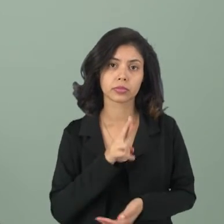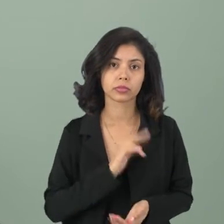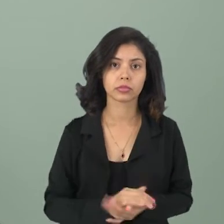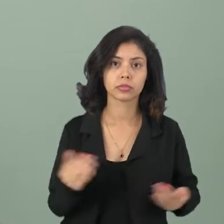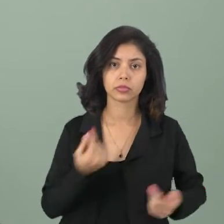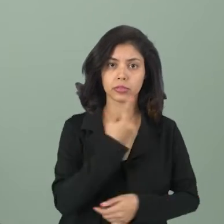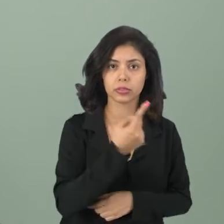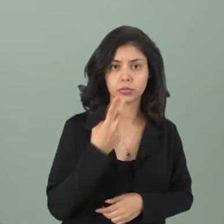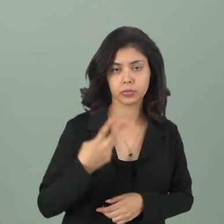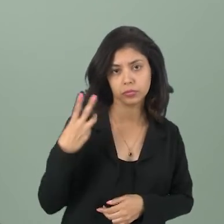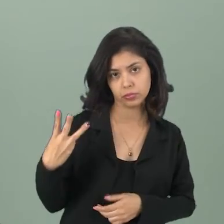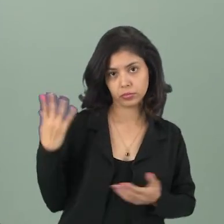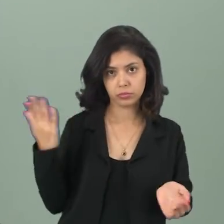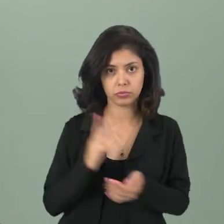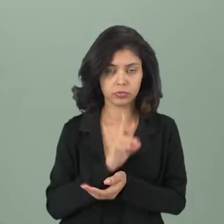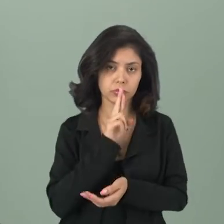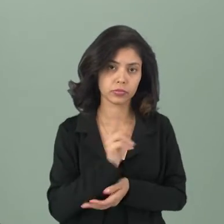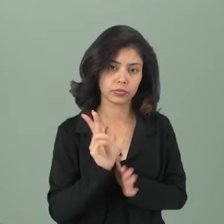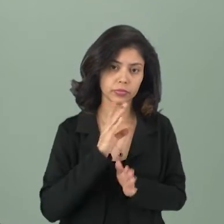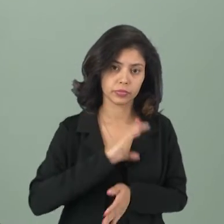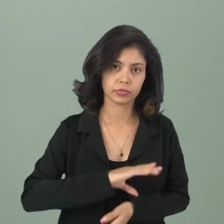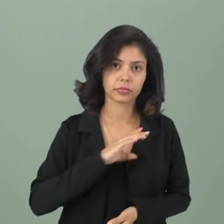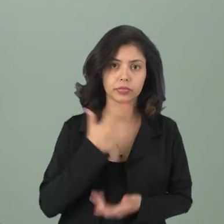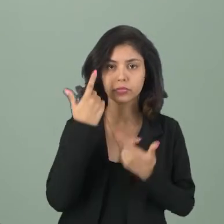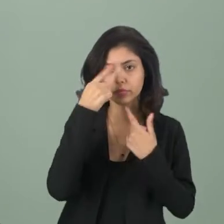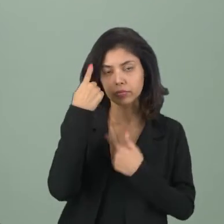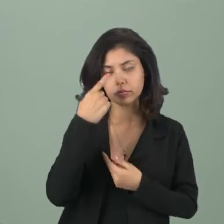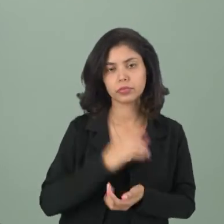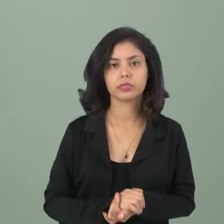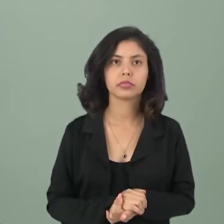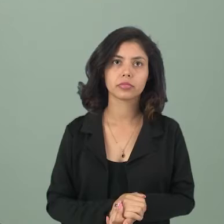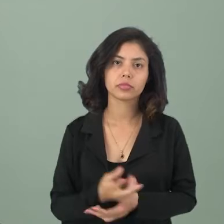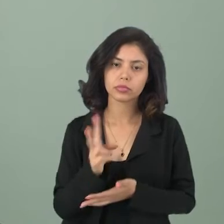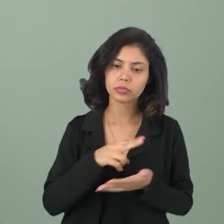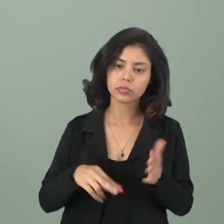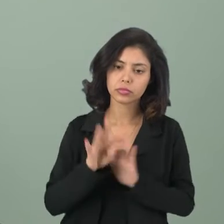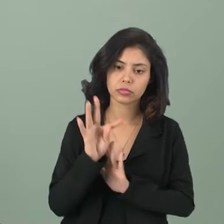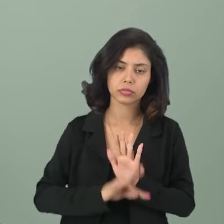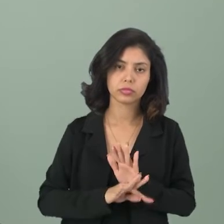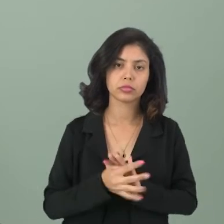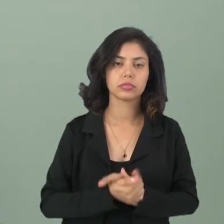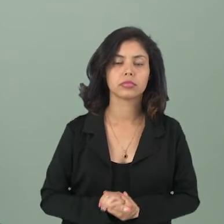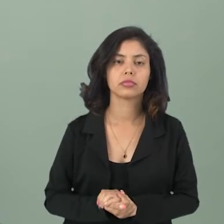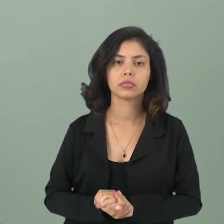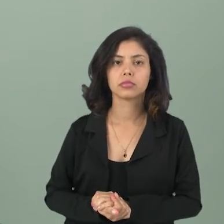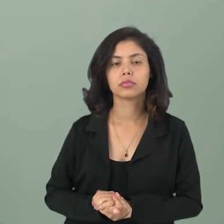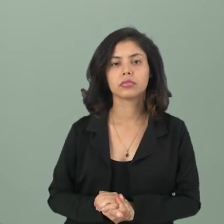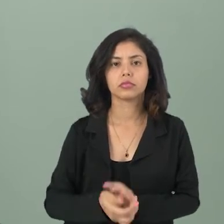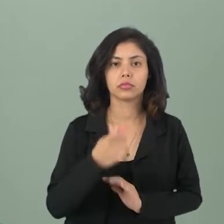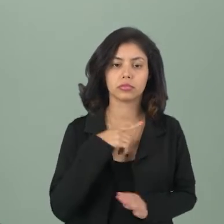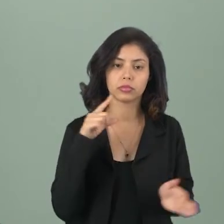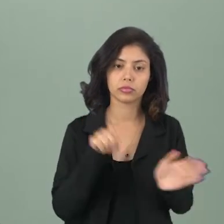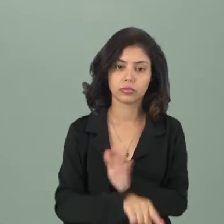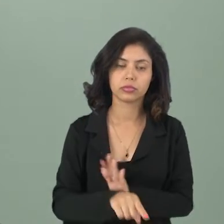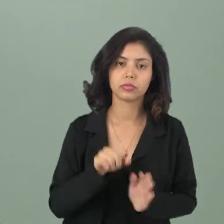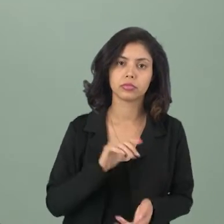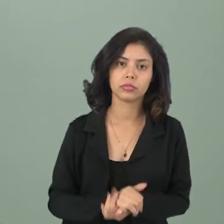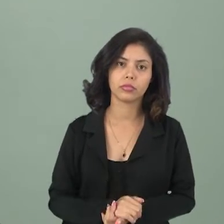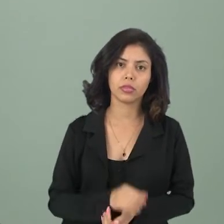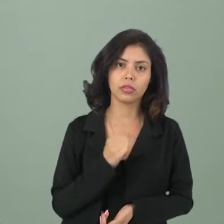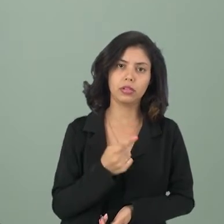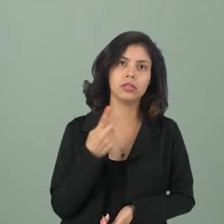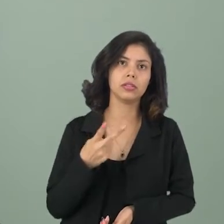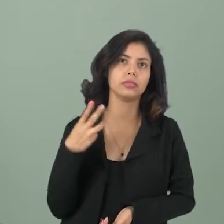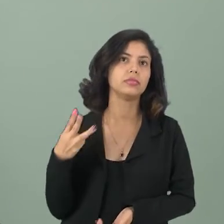exemplo as questões 1 2 e 3 da língua espanhola né você vai ver lá na prova leque texto e contexto ela pergunta 11